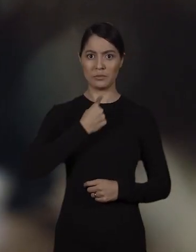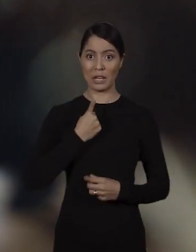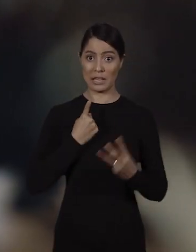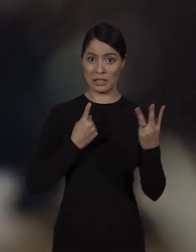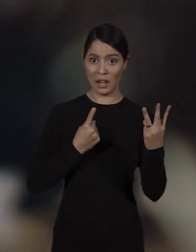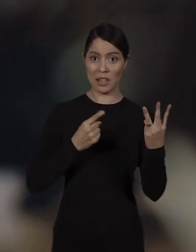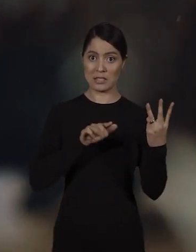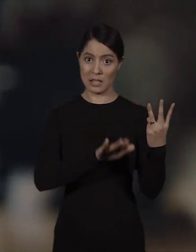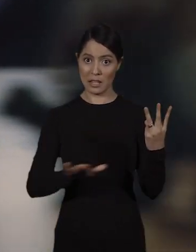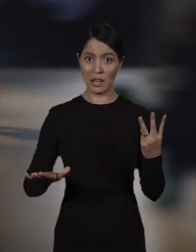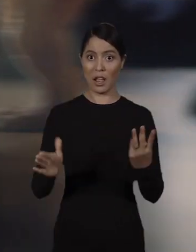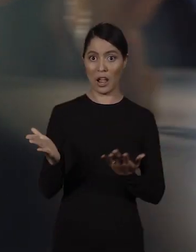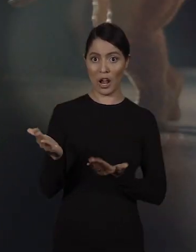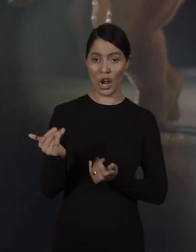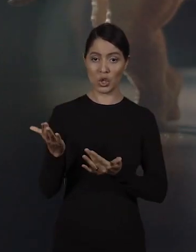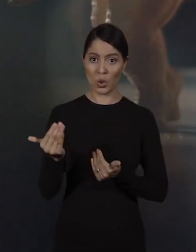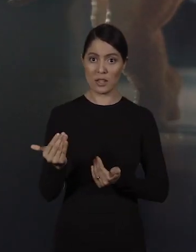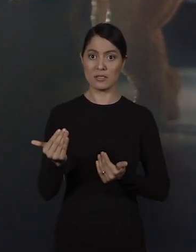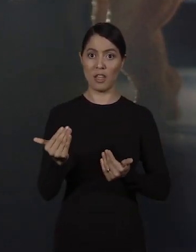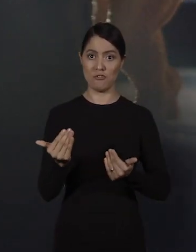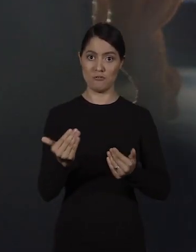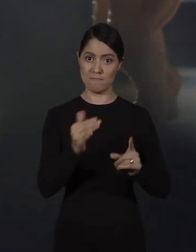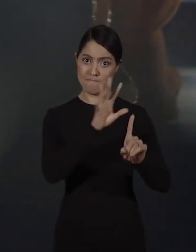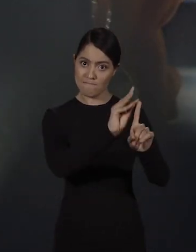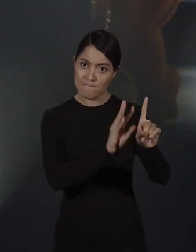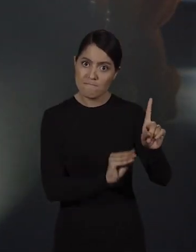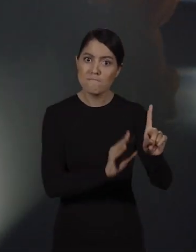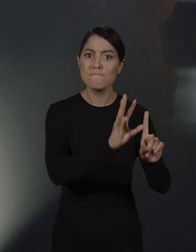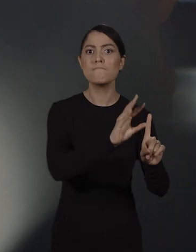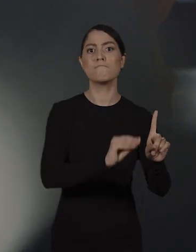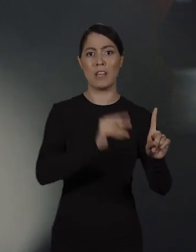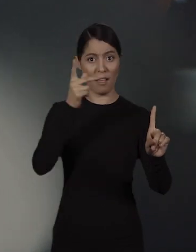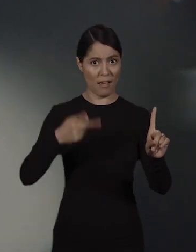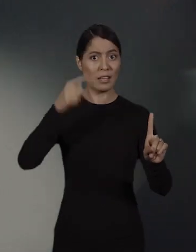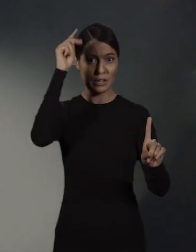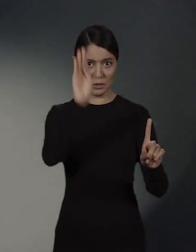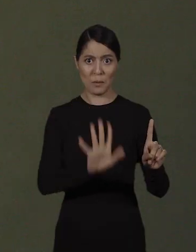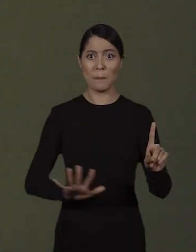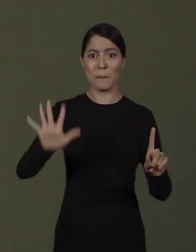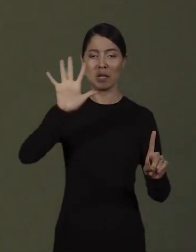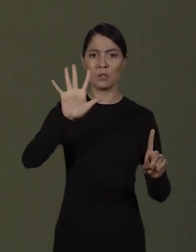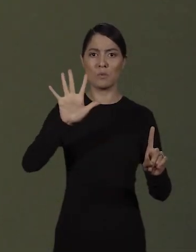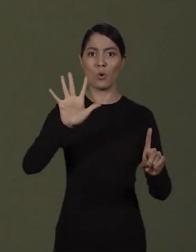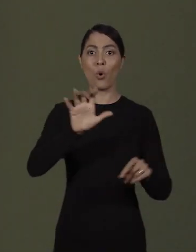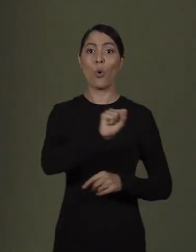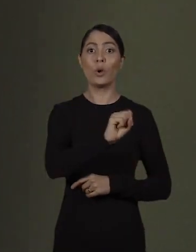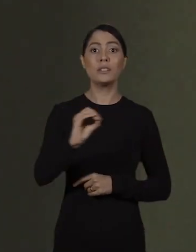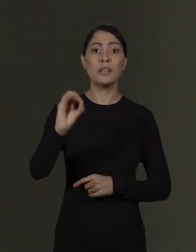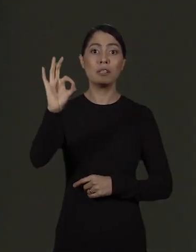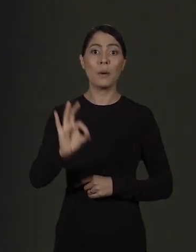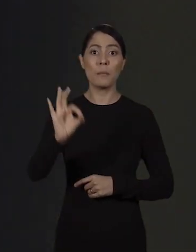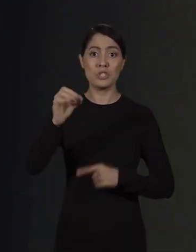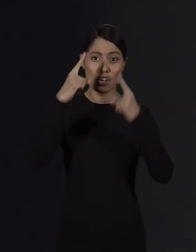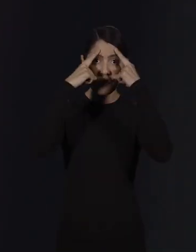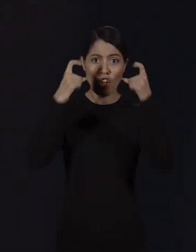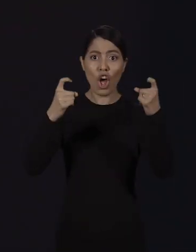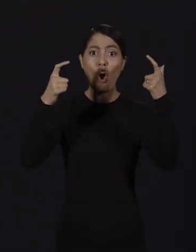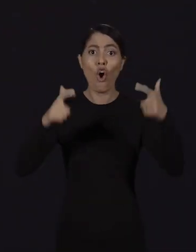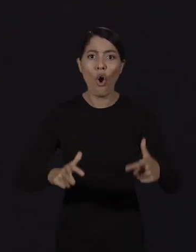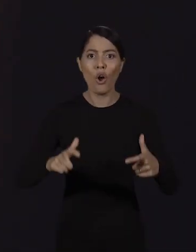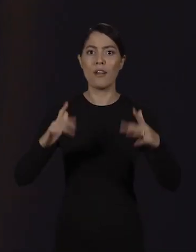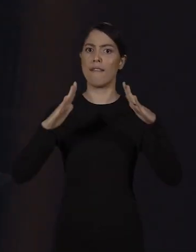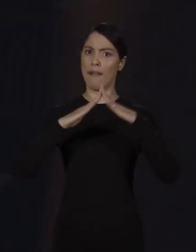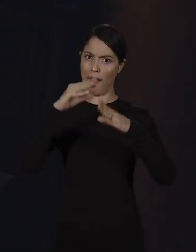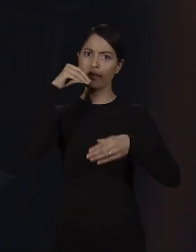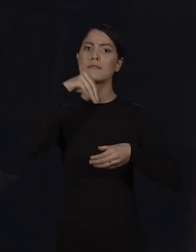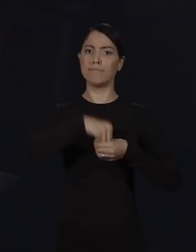A cada hora, três crianças e adolescentes são abusados no Brasil. 80% das vezes, a